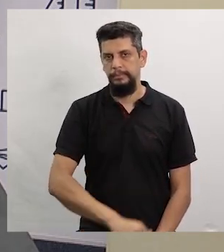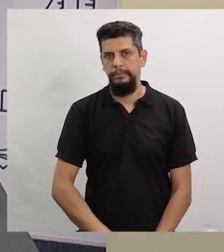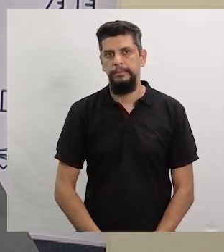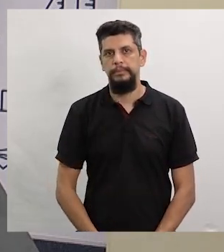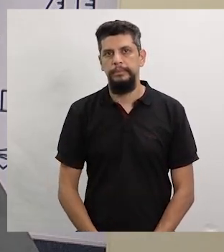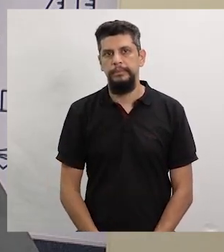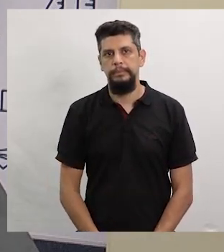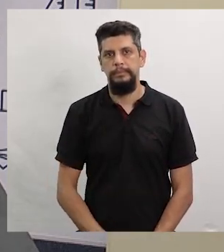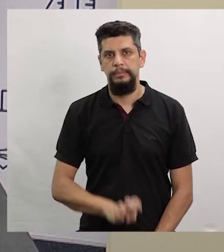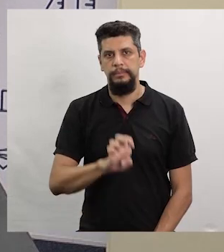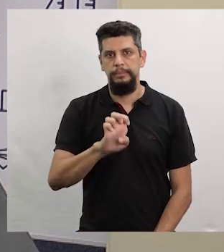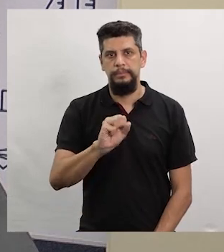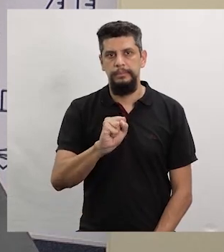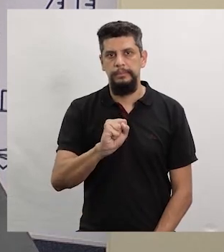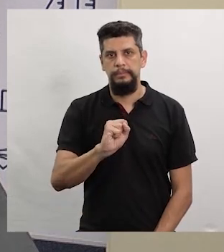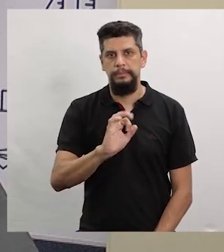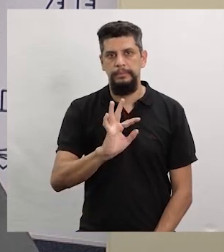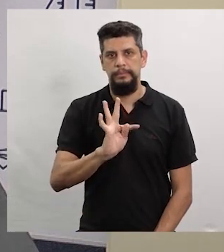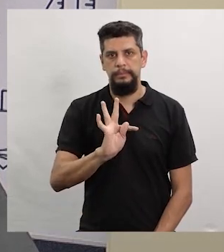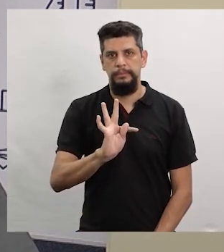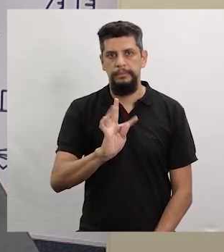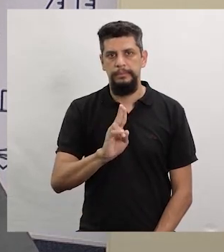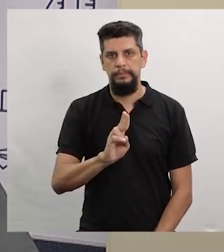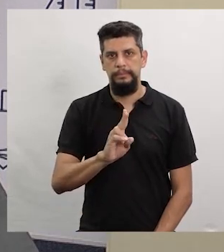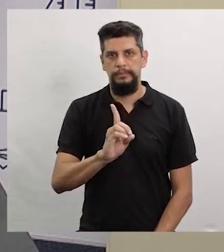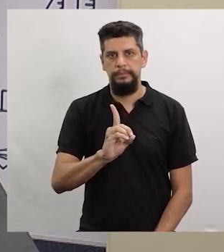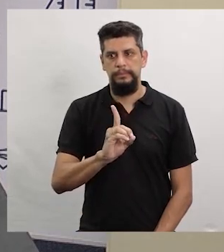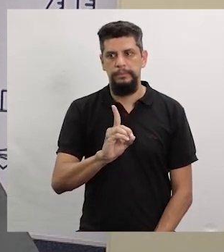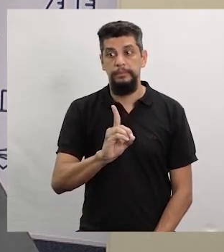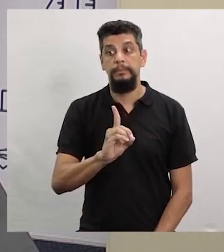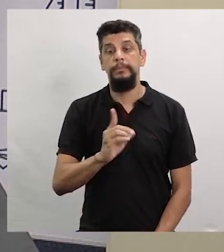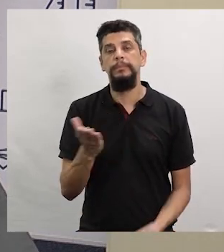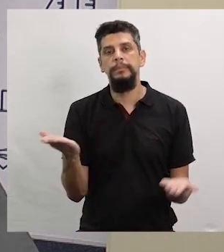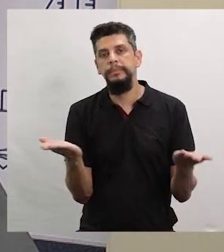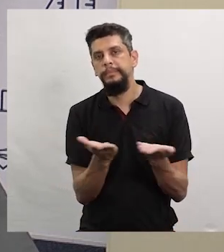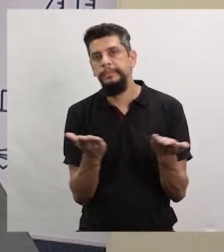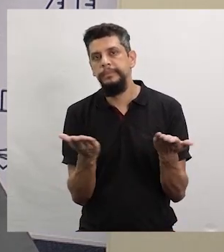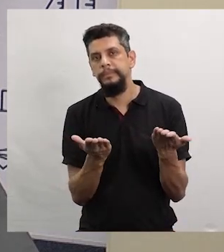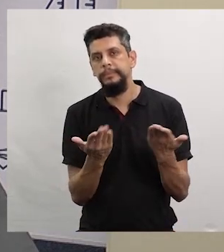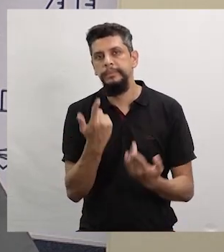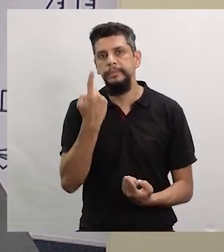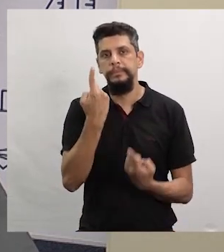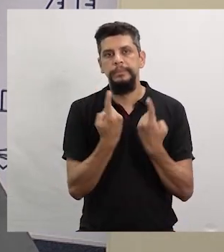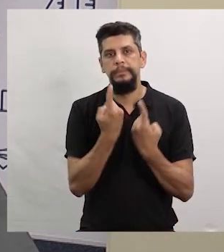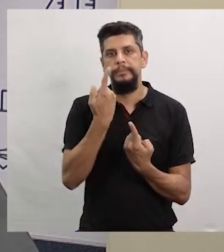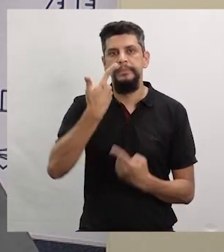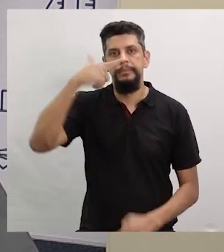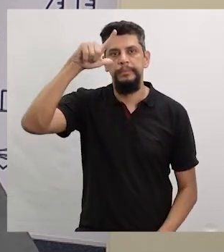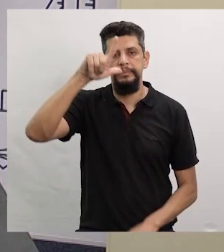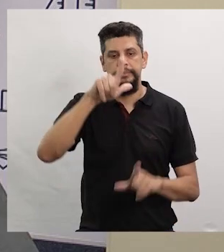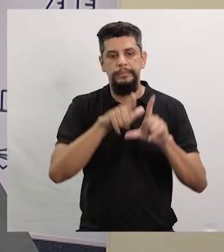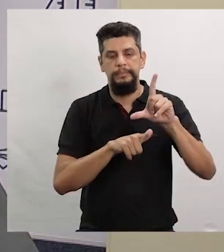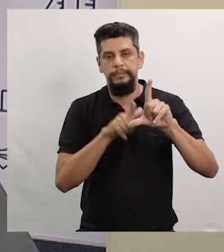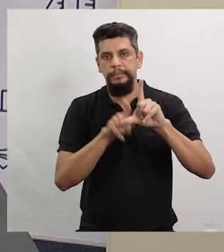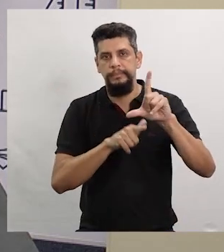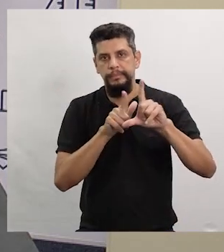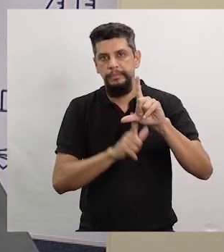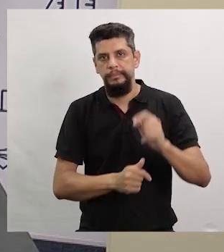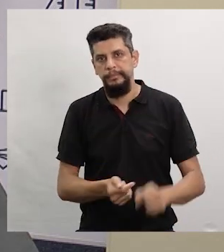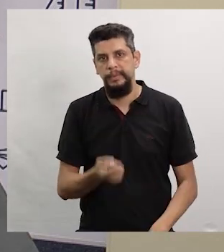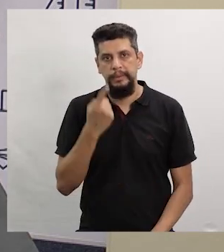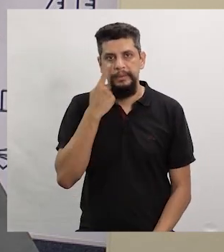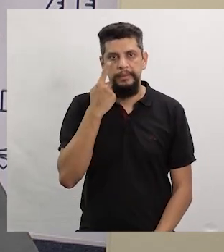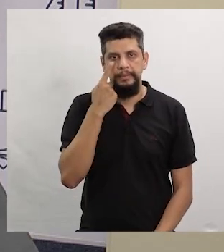tá est tu e agora agora vem uma vogal né